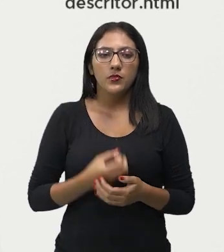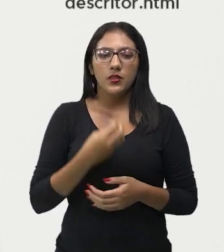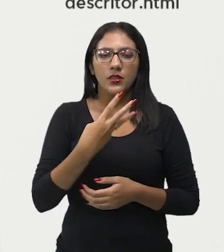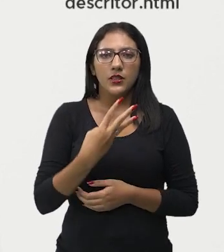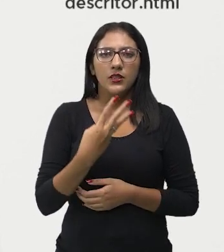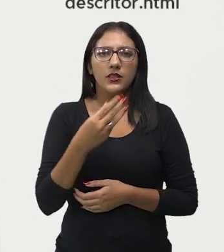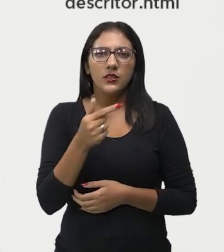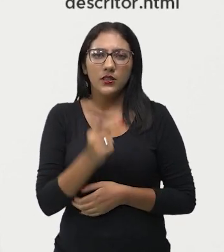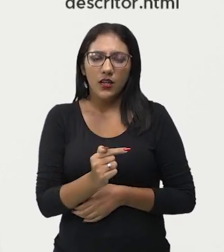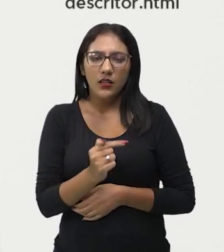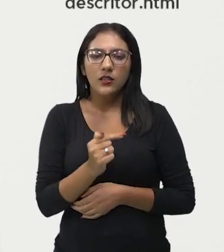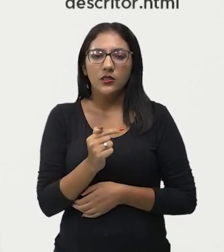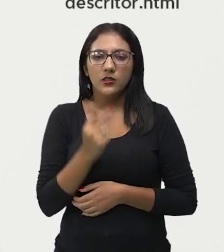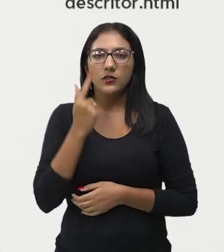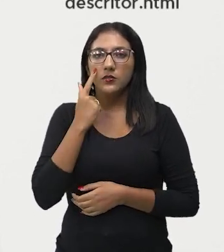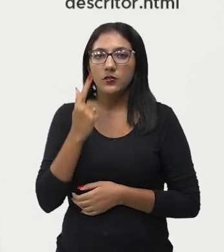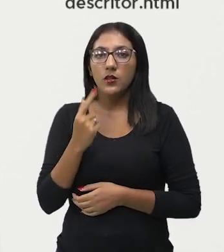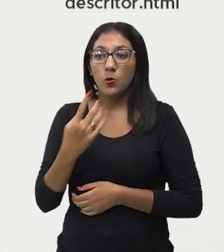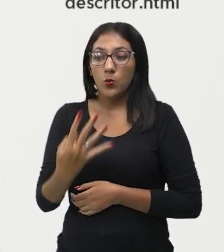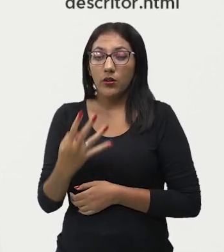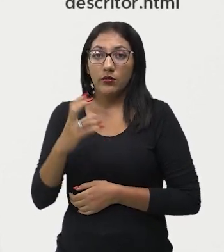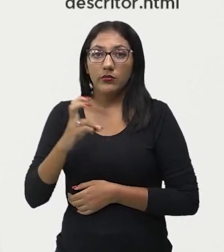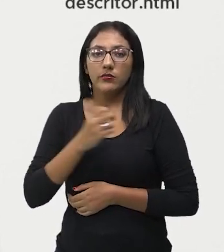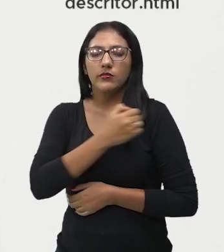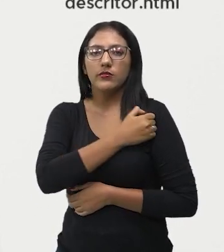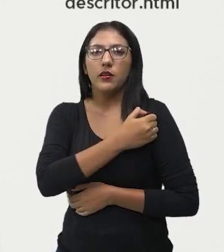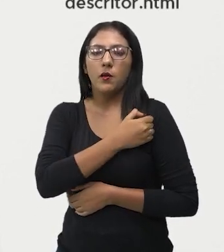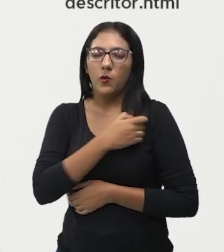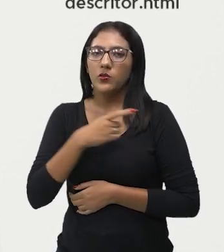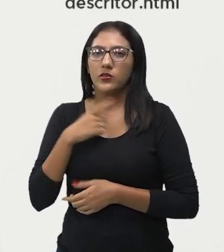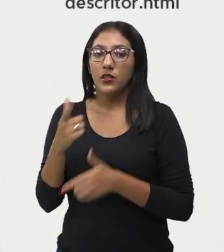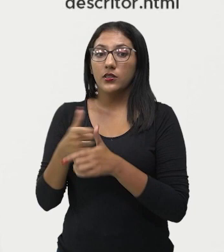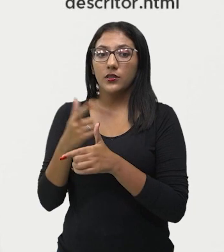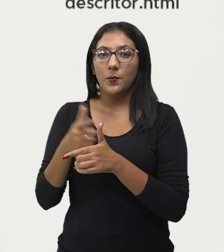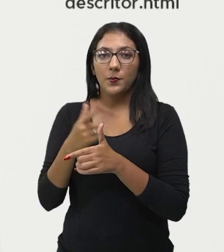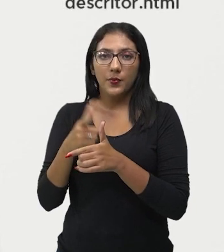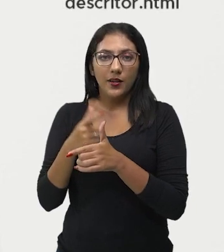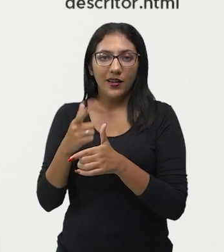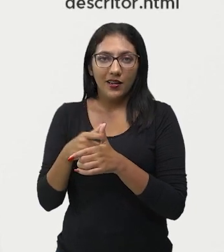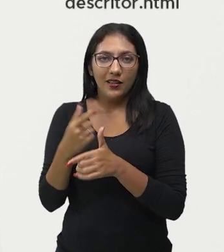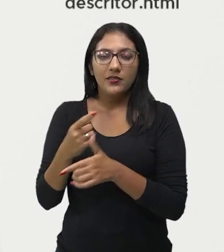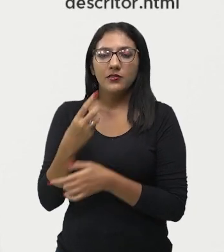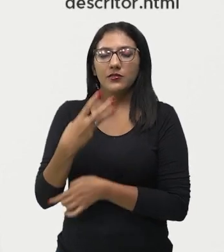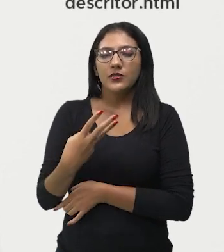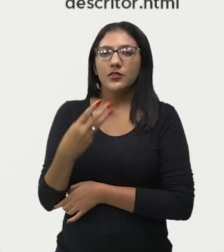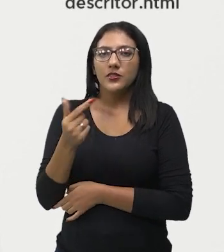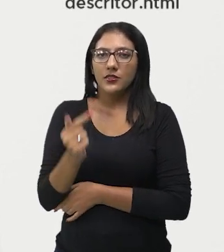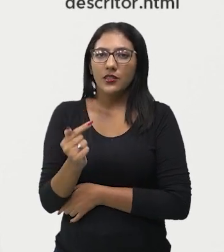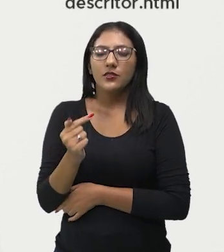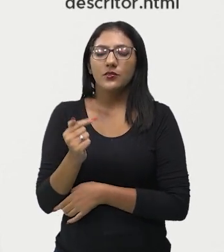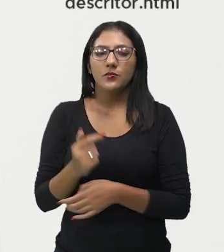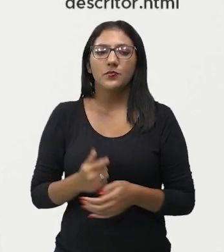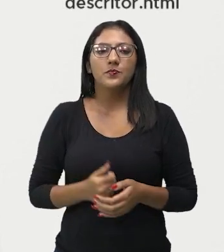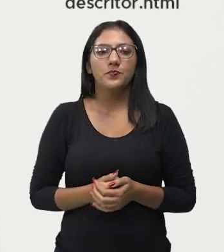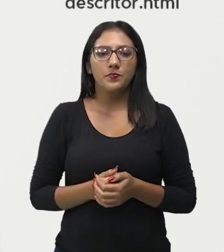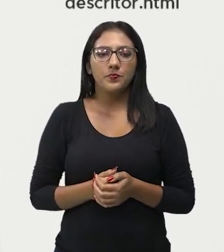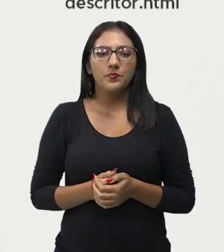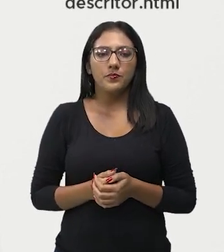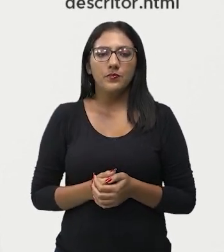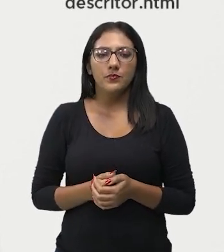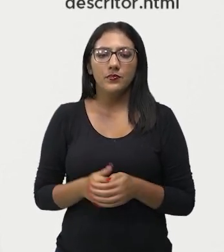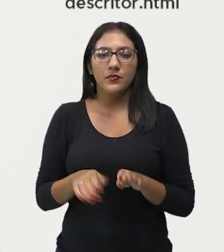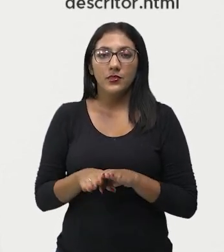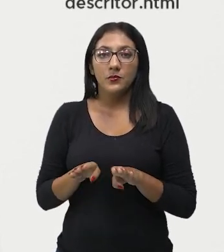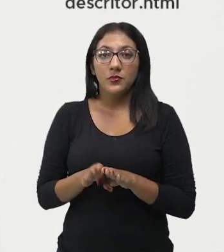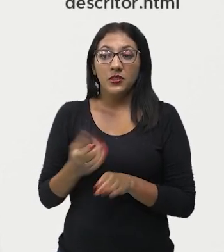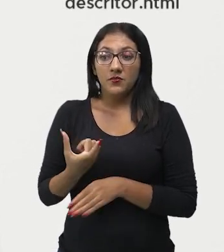medida de número 37. Nós temos 45 alunos que possuem sapato, que calçam, né, sapato de número 37. E temos ainda,